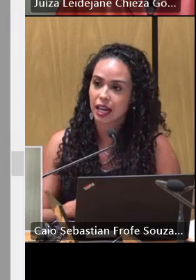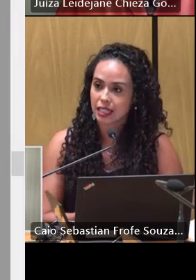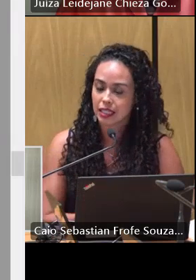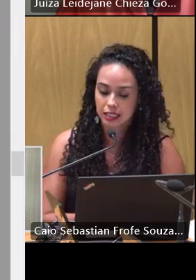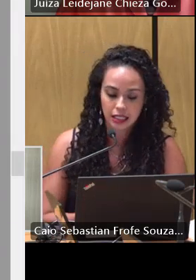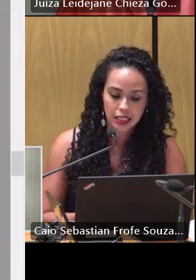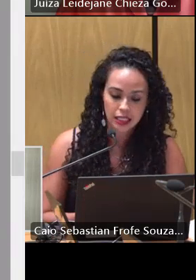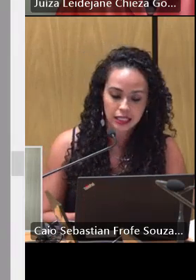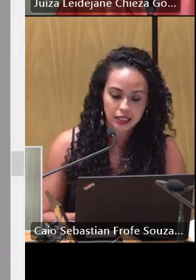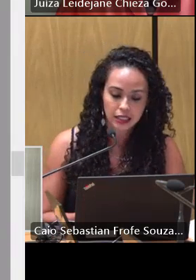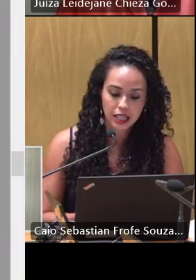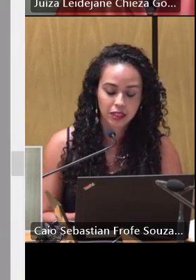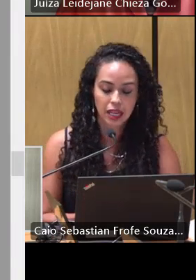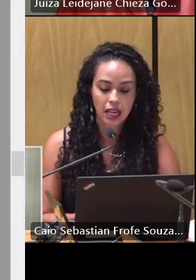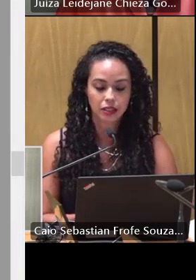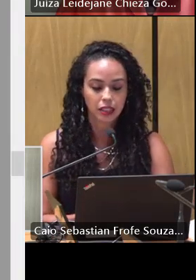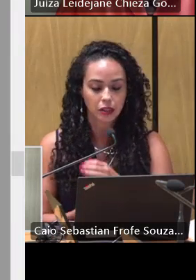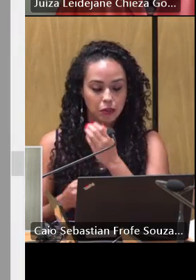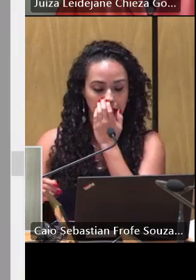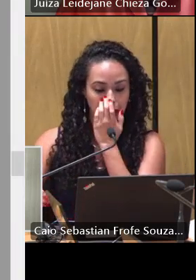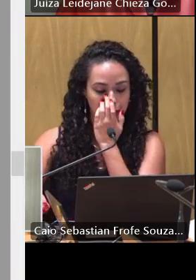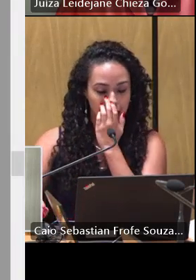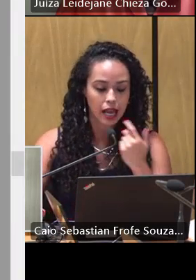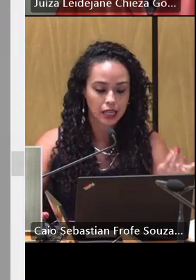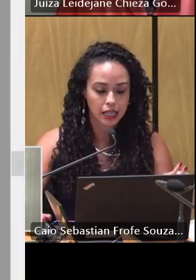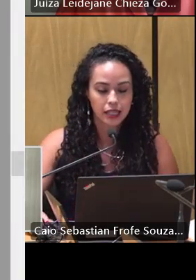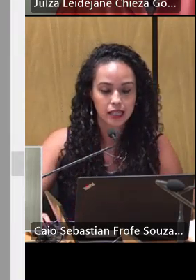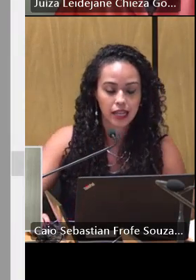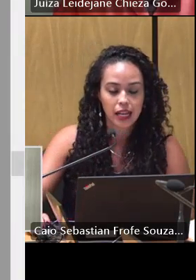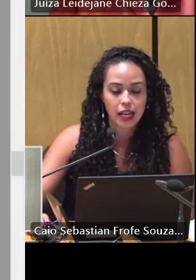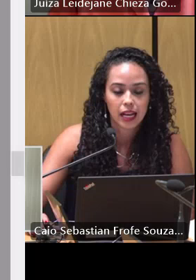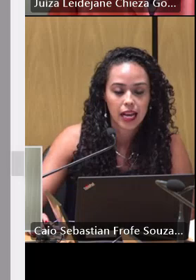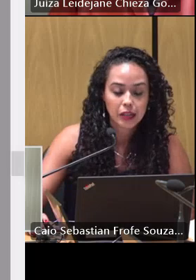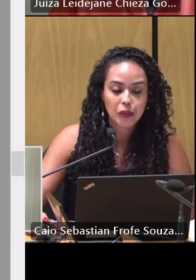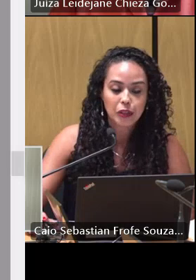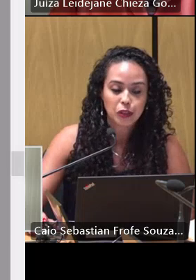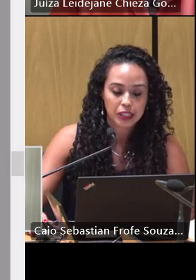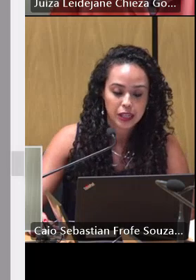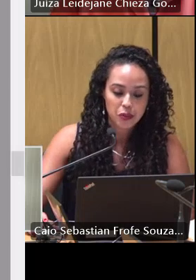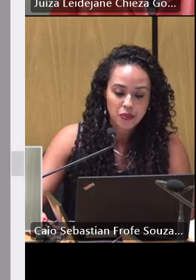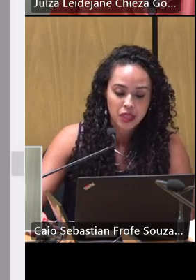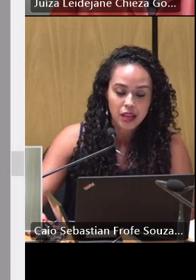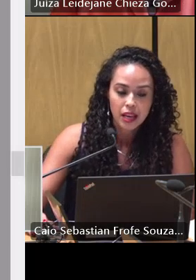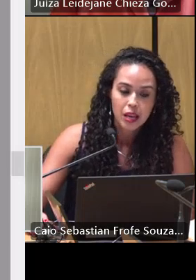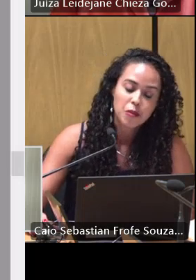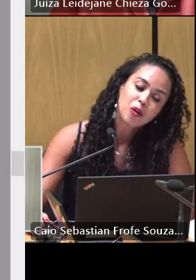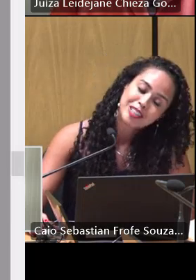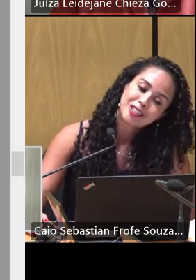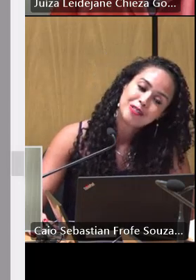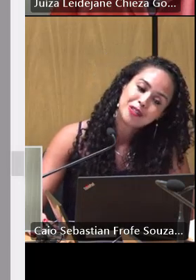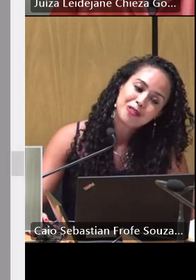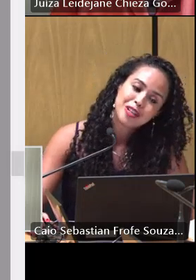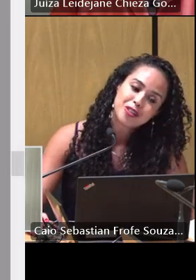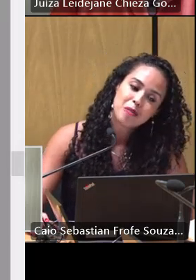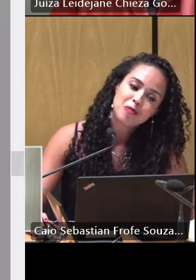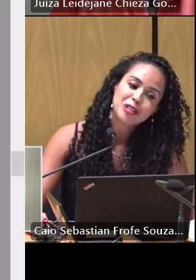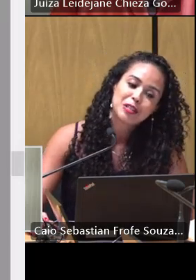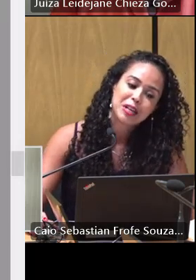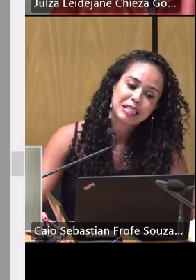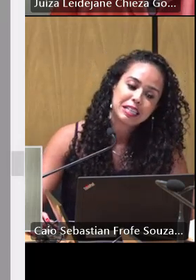chegada desse desses escravizados aqui no Brasil aqui né aqui no Rio de Janeiro e como a gente viu no vídeo